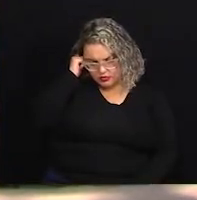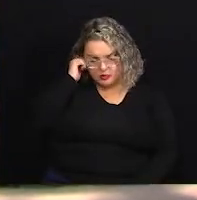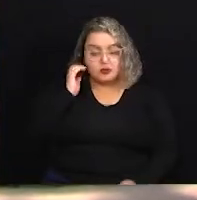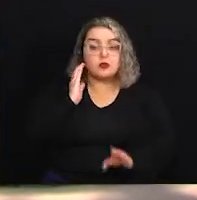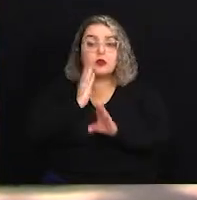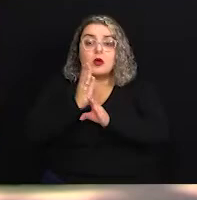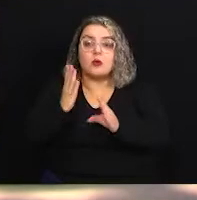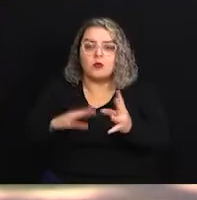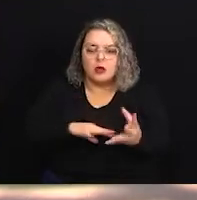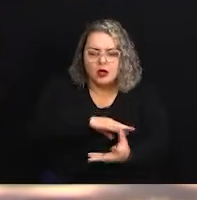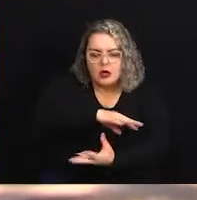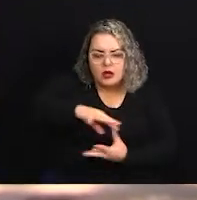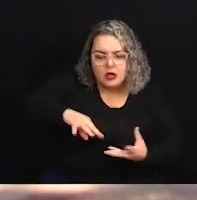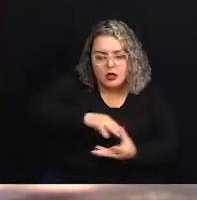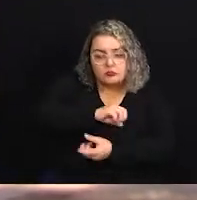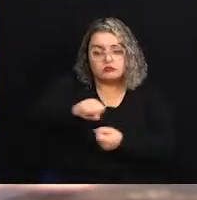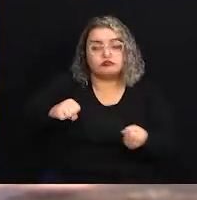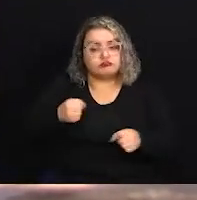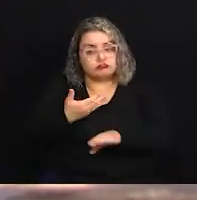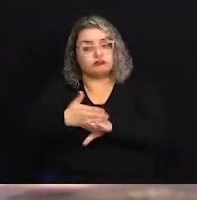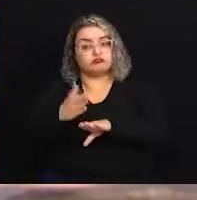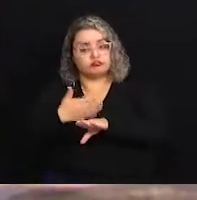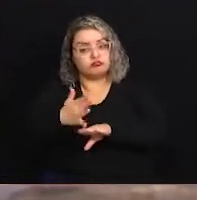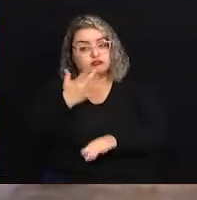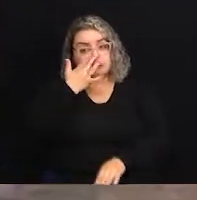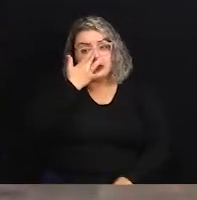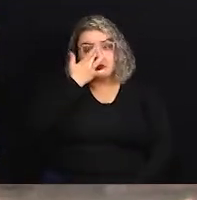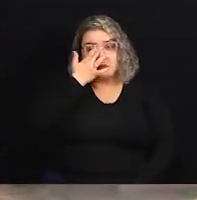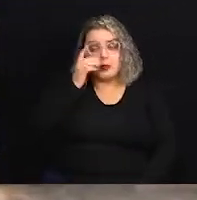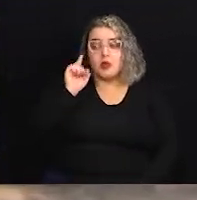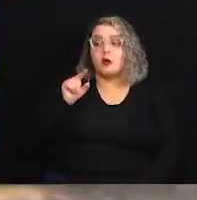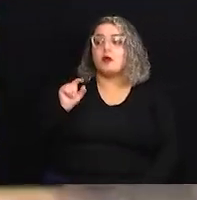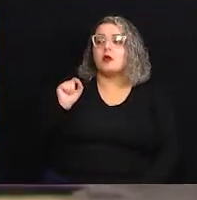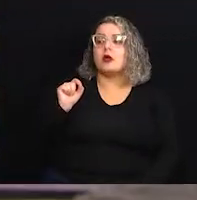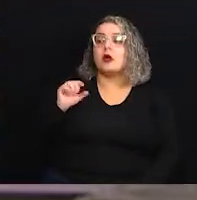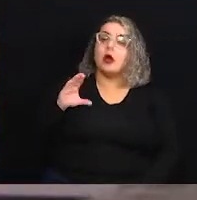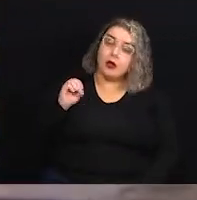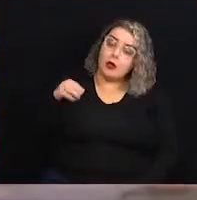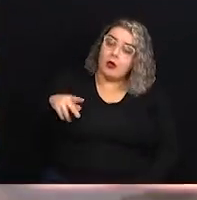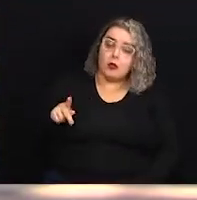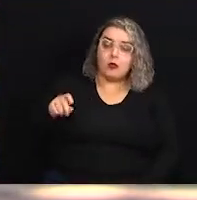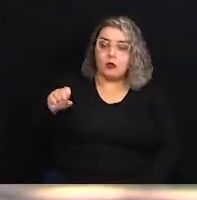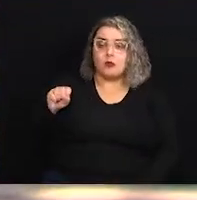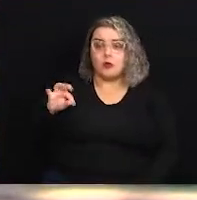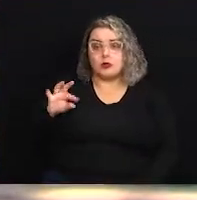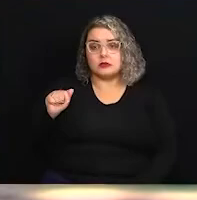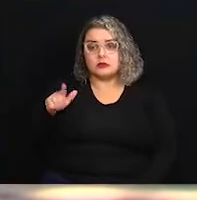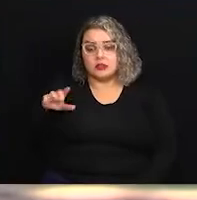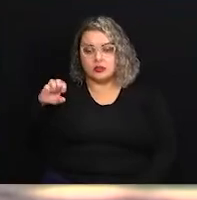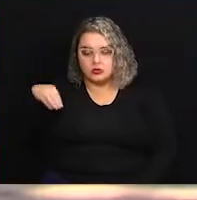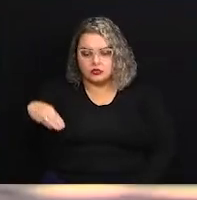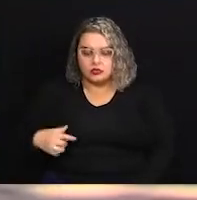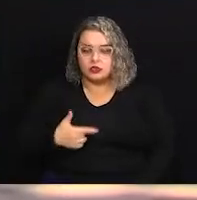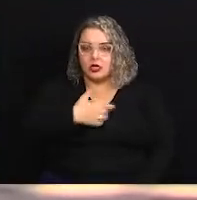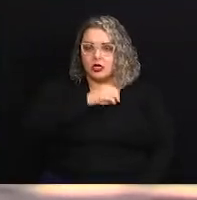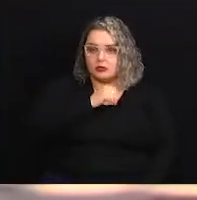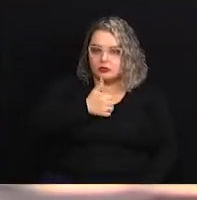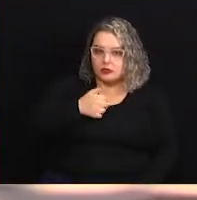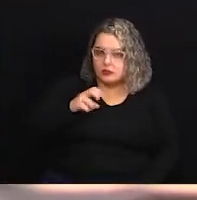dessa sustentabilidade, em busca dessa prática sustentável, foi a compostagem. Então,